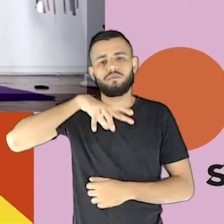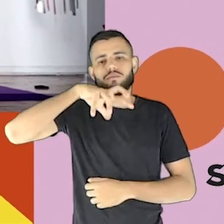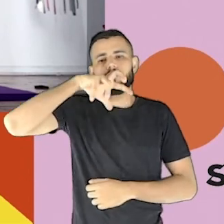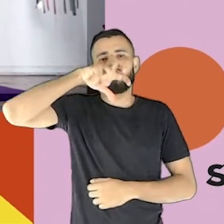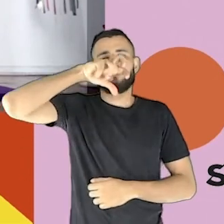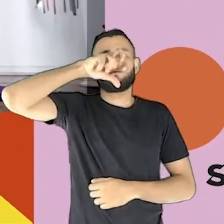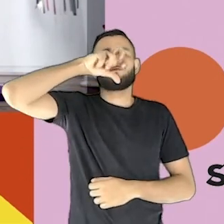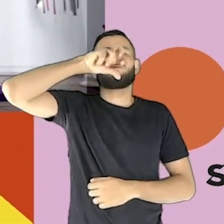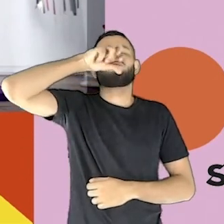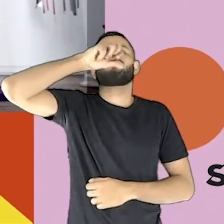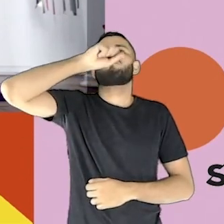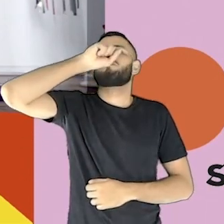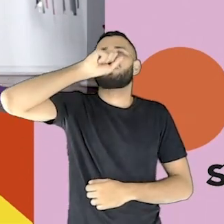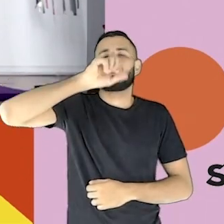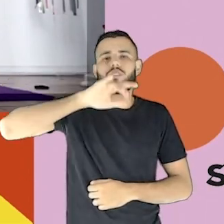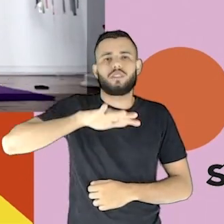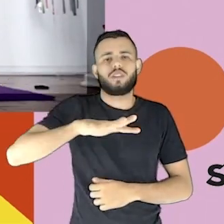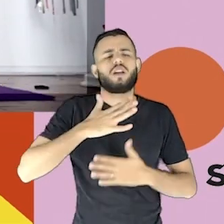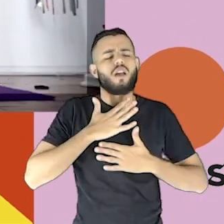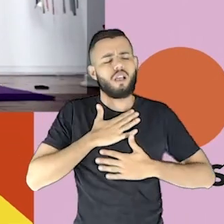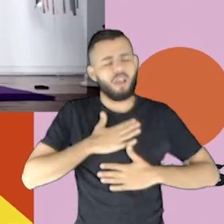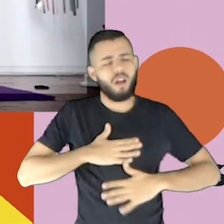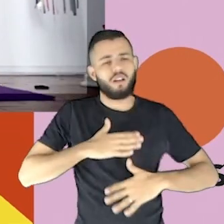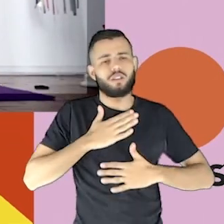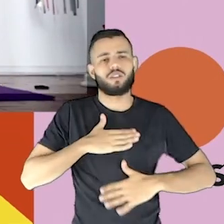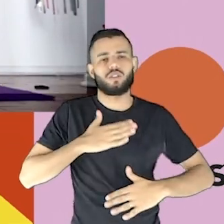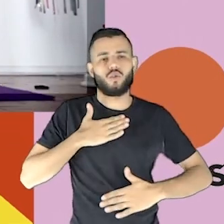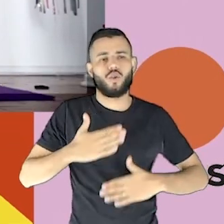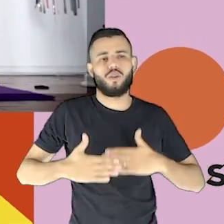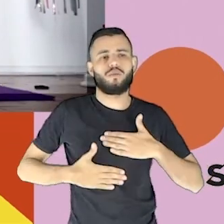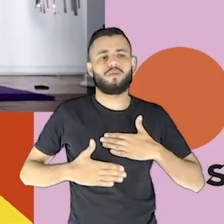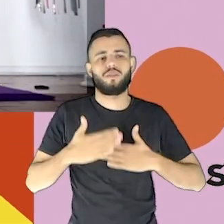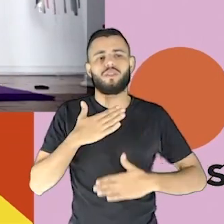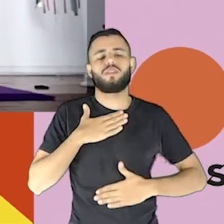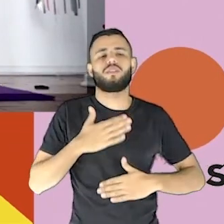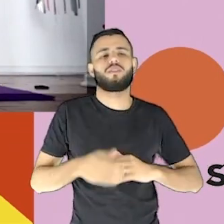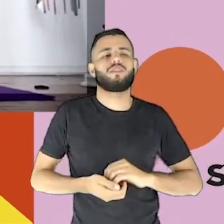Expira, relaxa o seu corpo no chão.